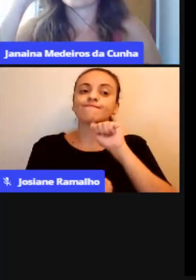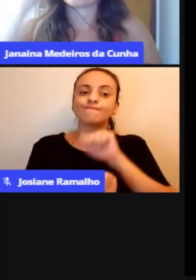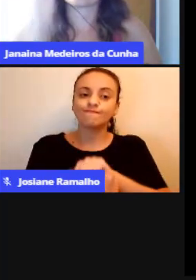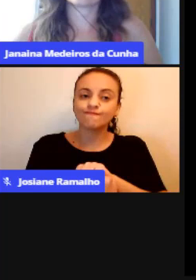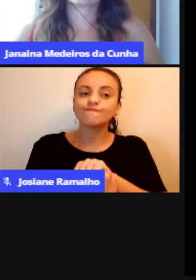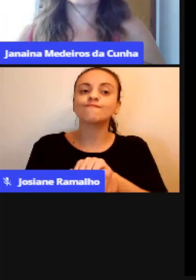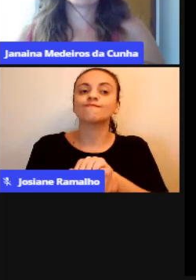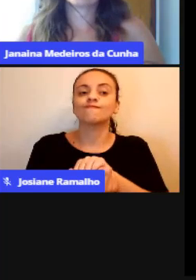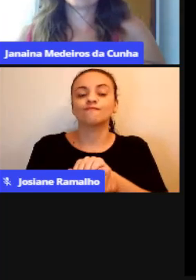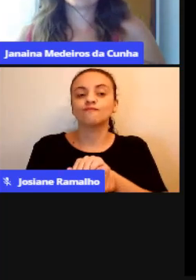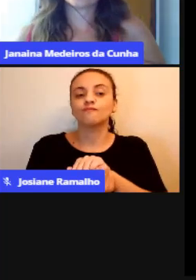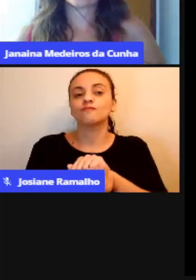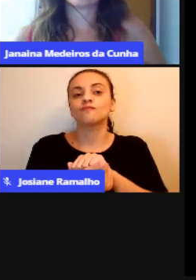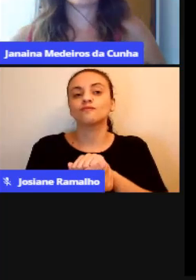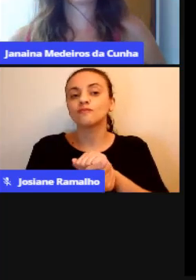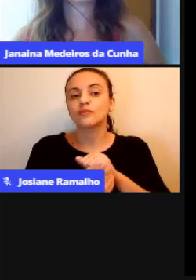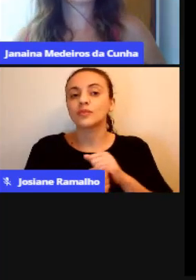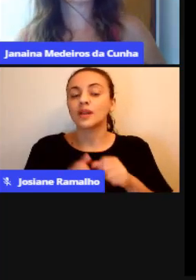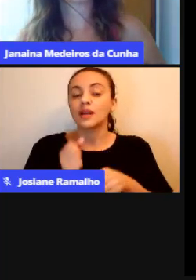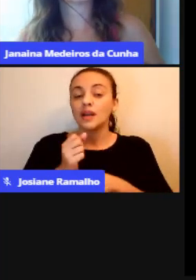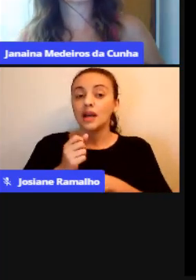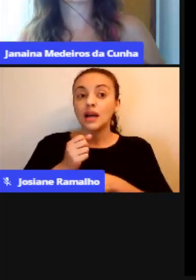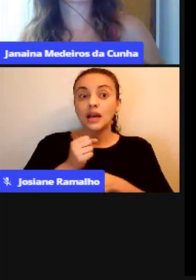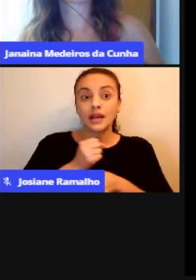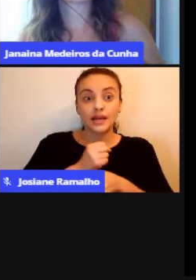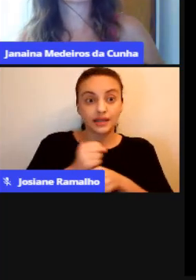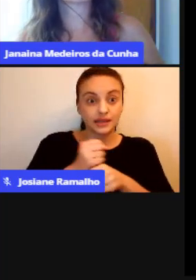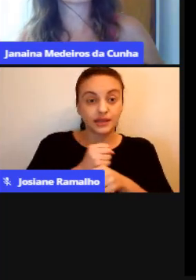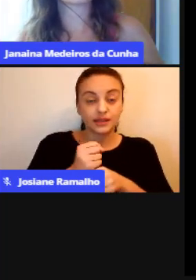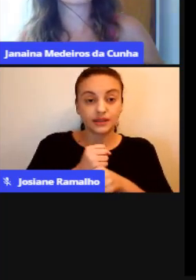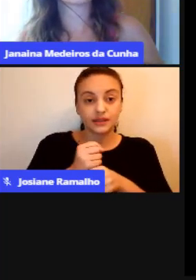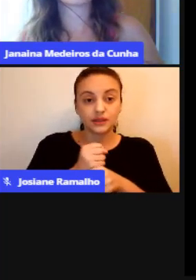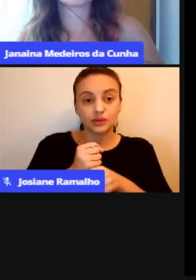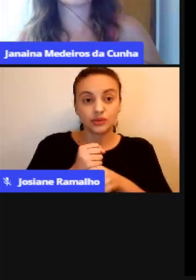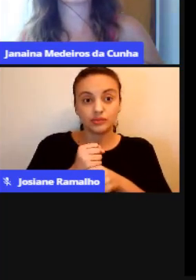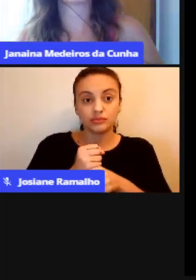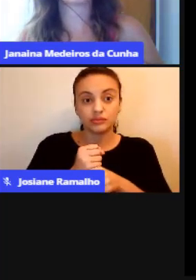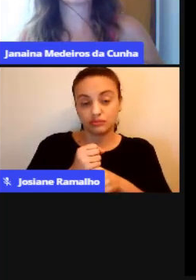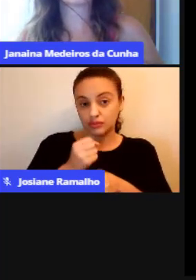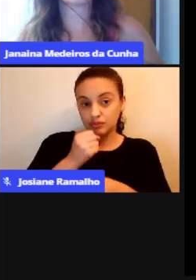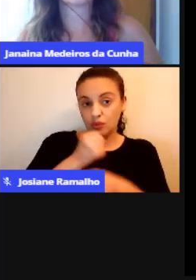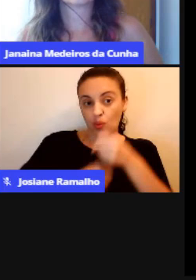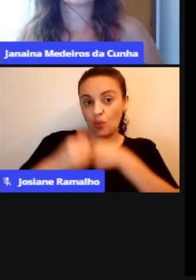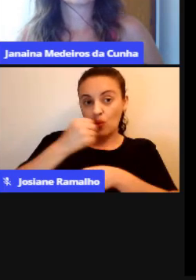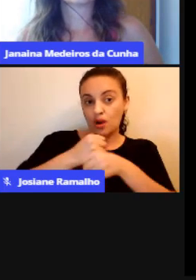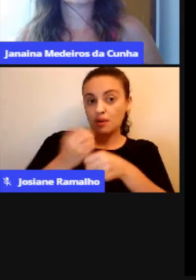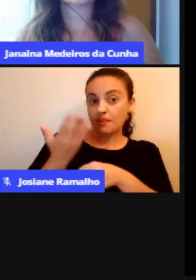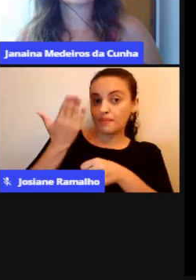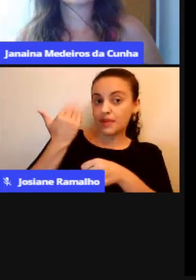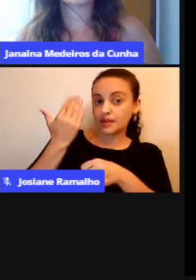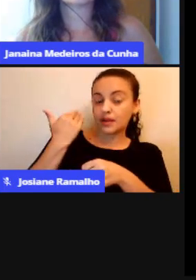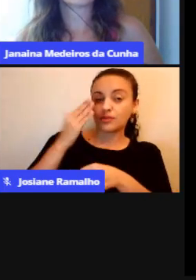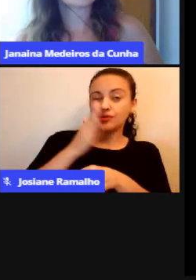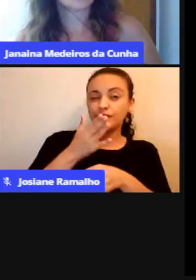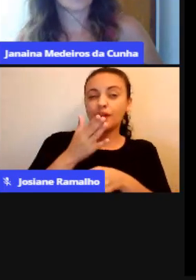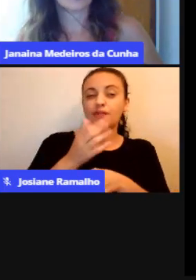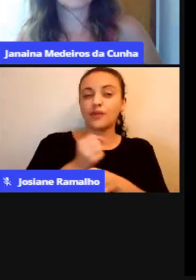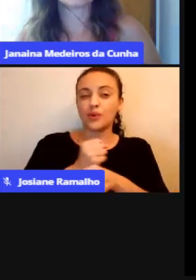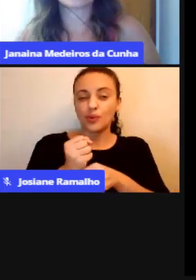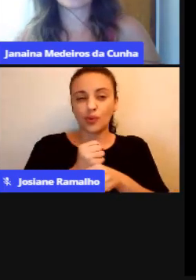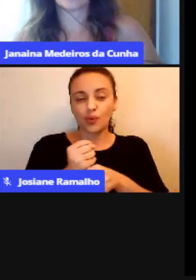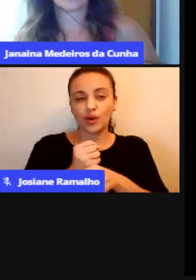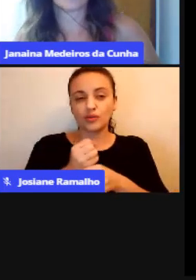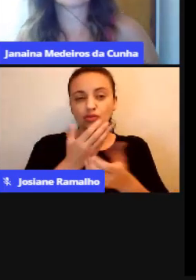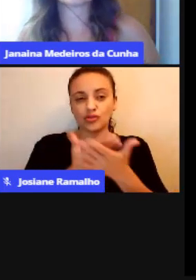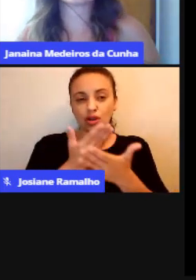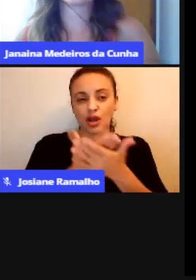ano a gente já veio de um ano, ano passado já foi um ano de aulas online,